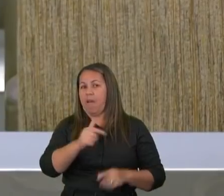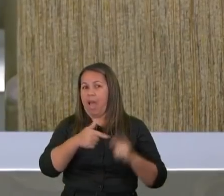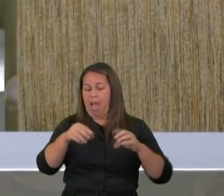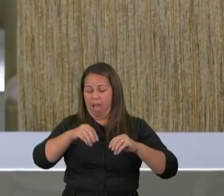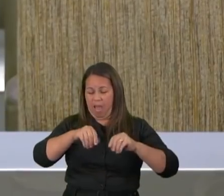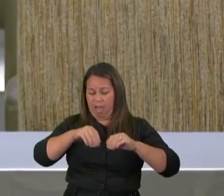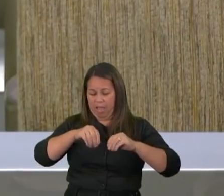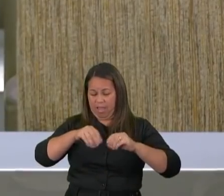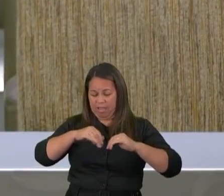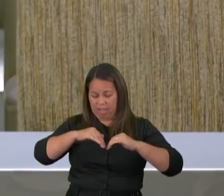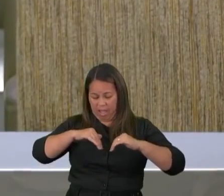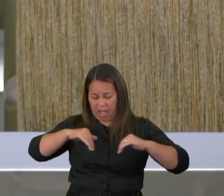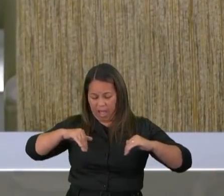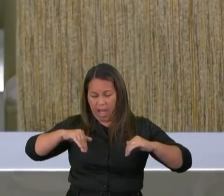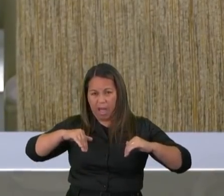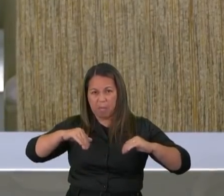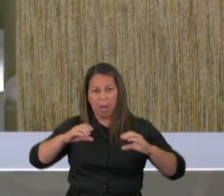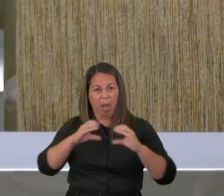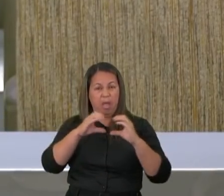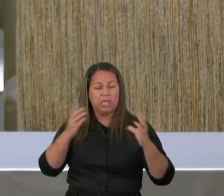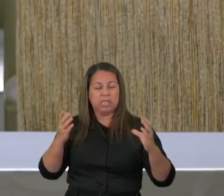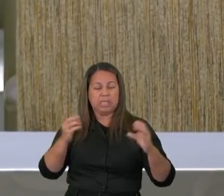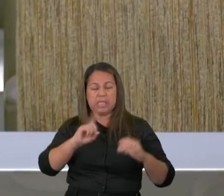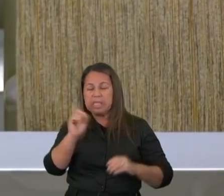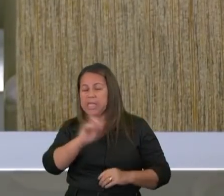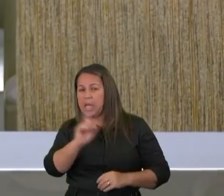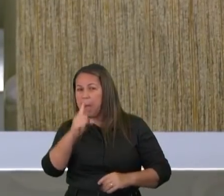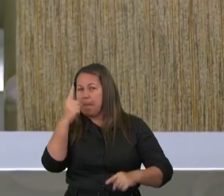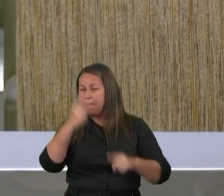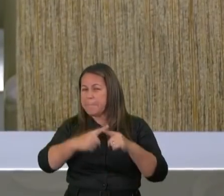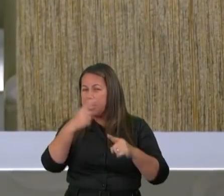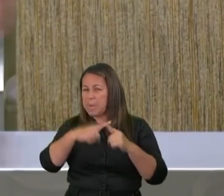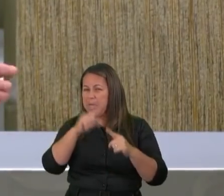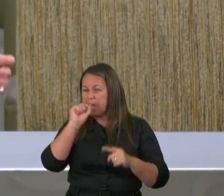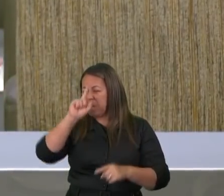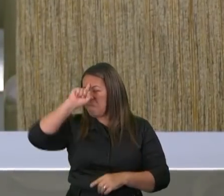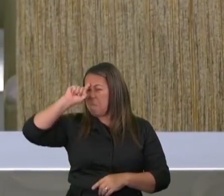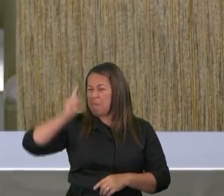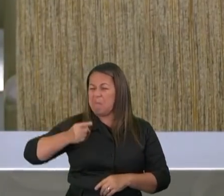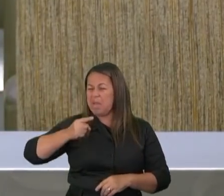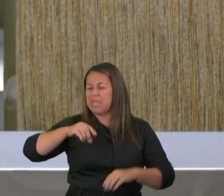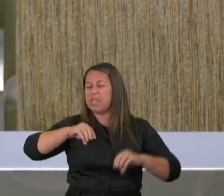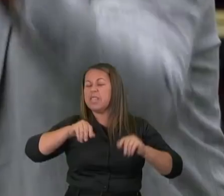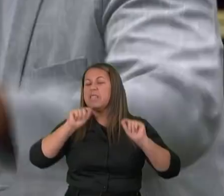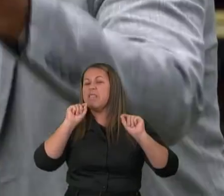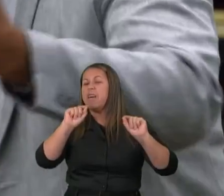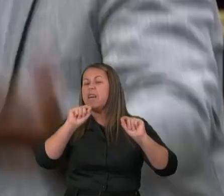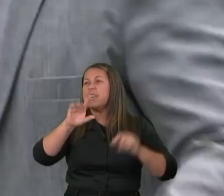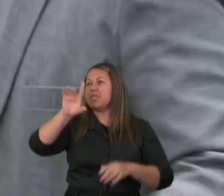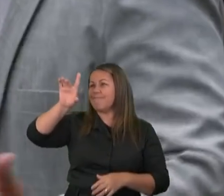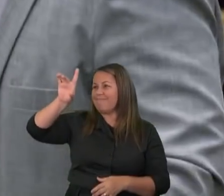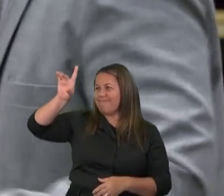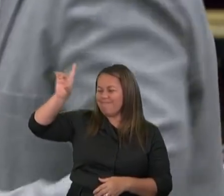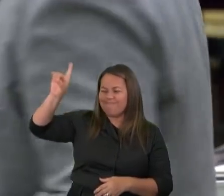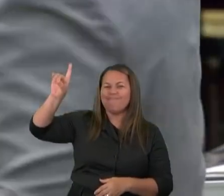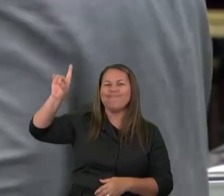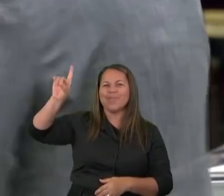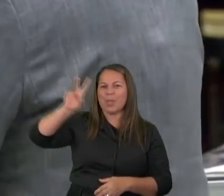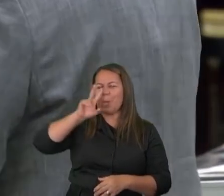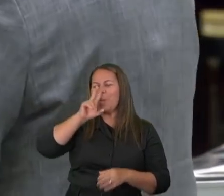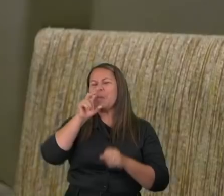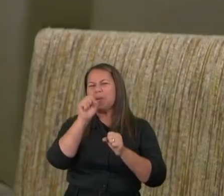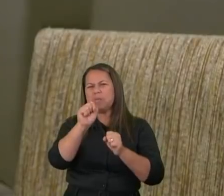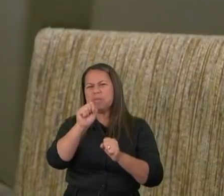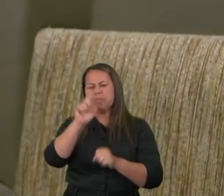se abre por coincidência, porque quem manda na terra é o Deus desta igreja. Ele